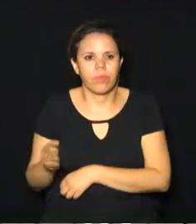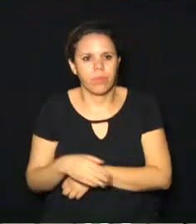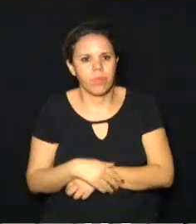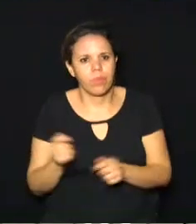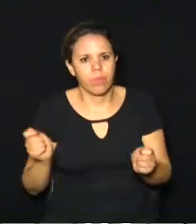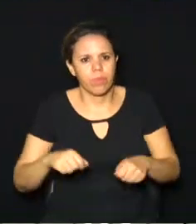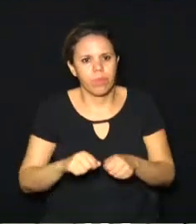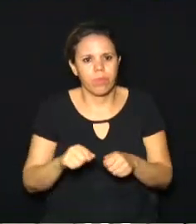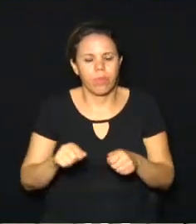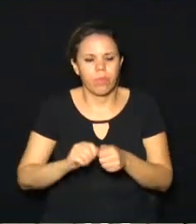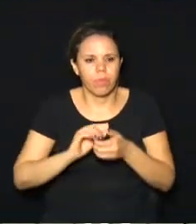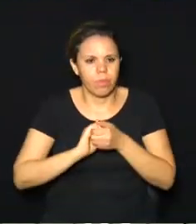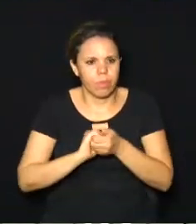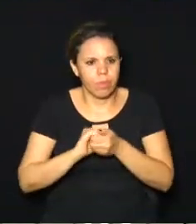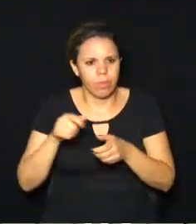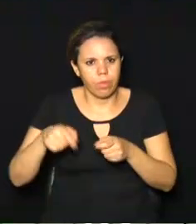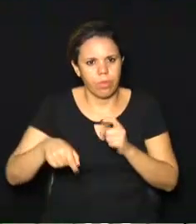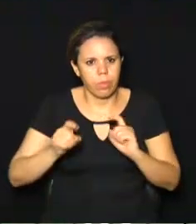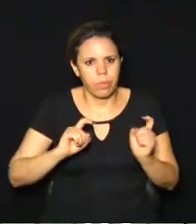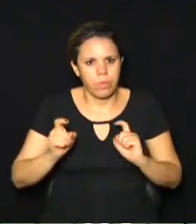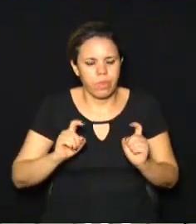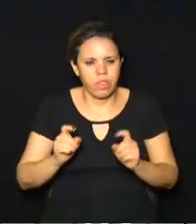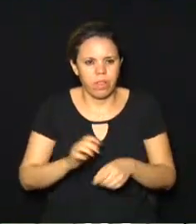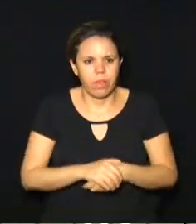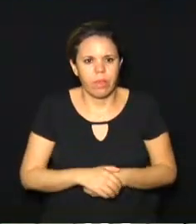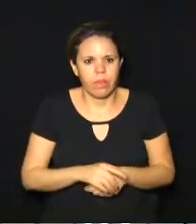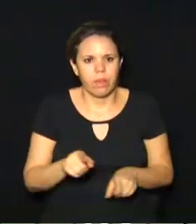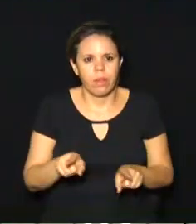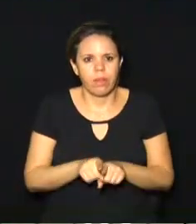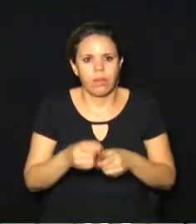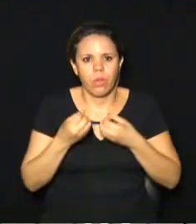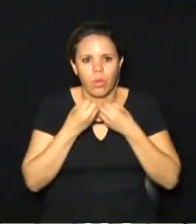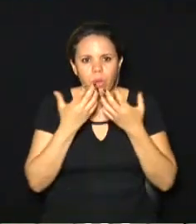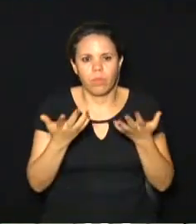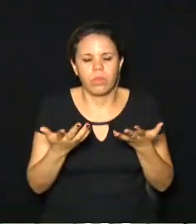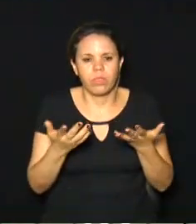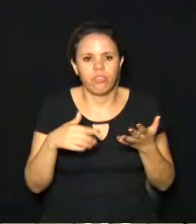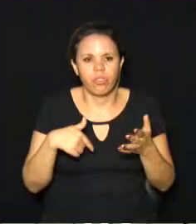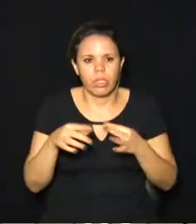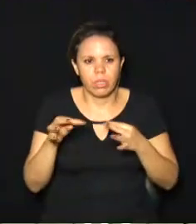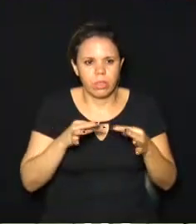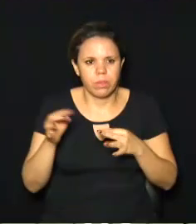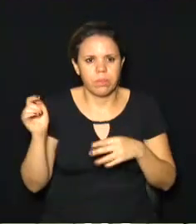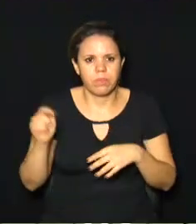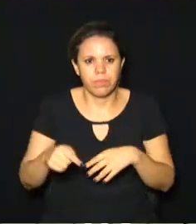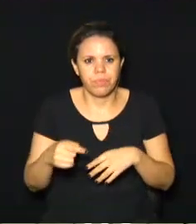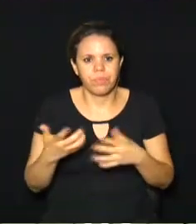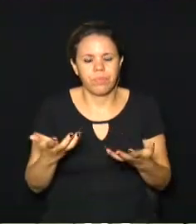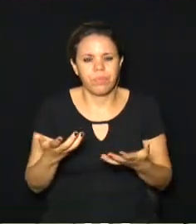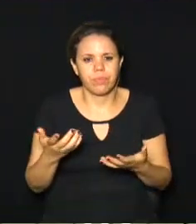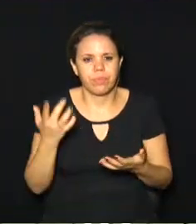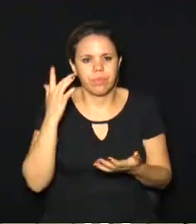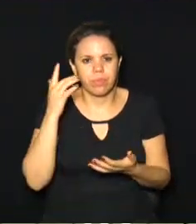poder fazer a saudação aqui à nossa reunião e também comentar aspectos do que nós já tratamos aqui, o que ele considerar